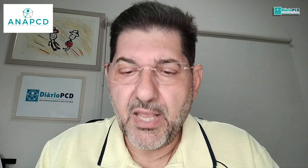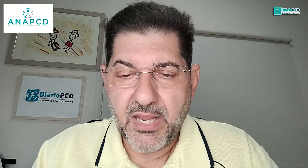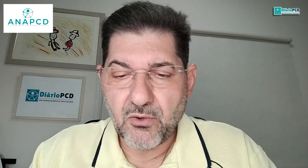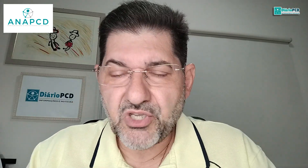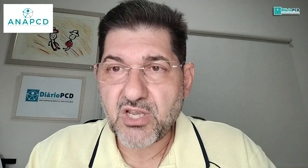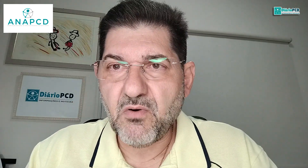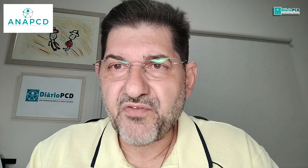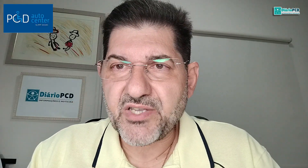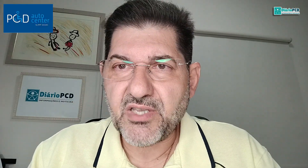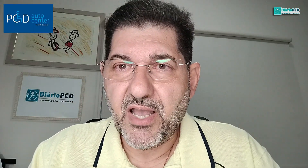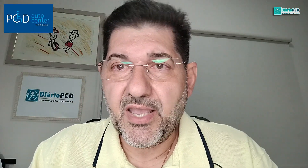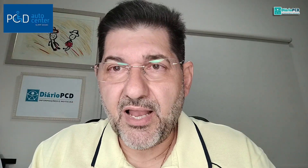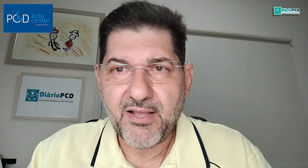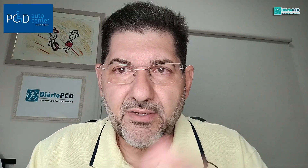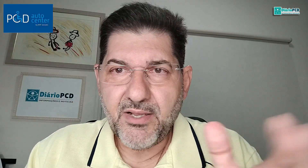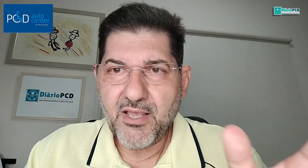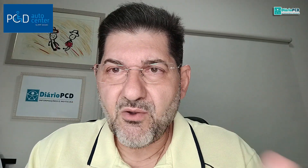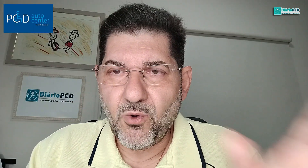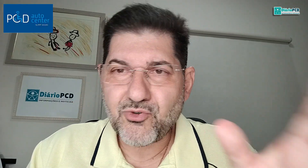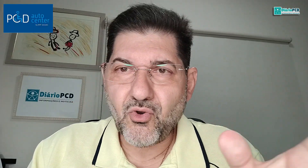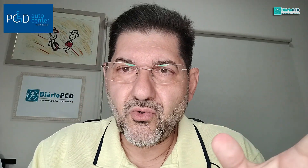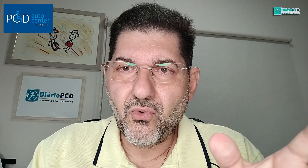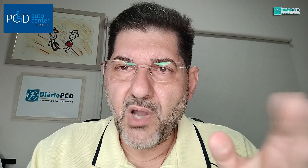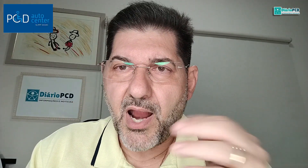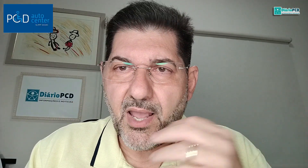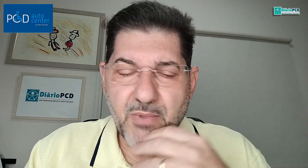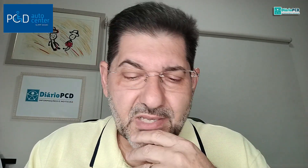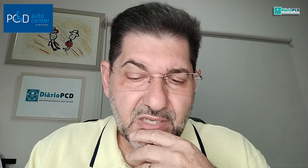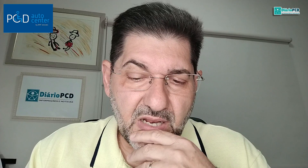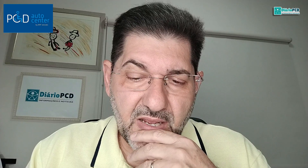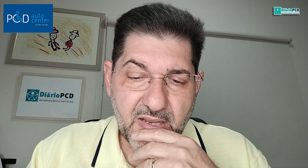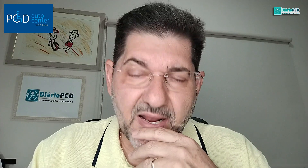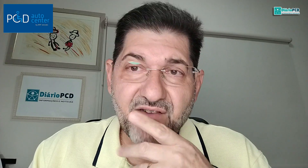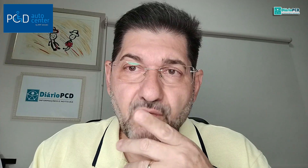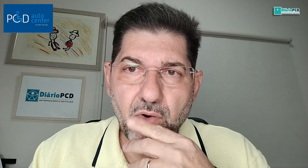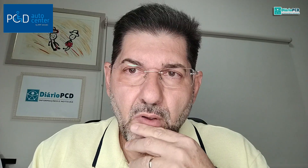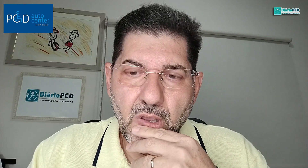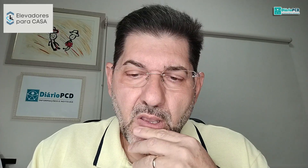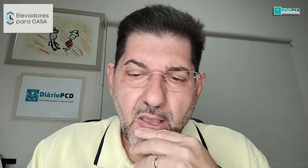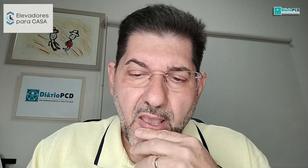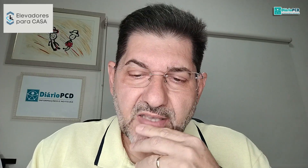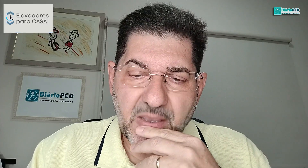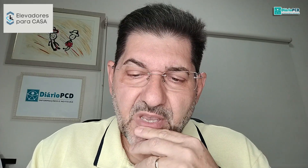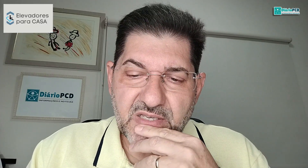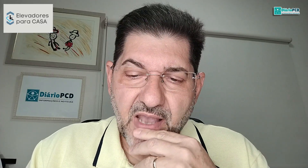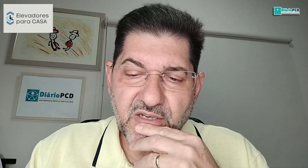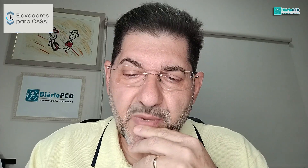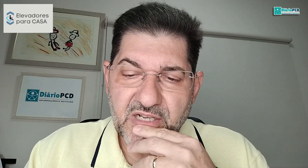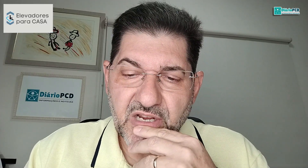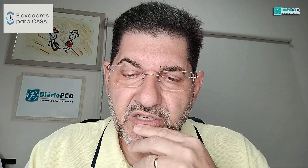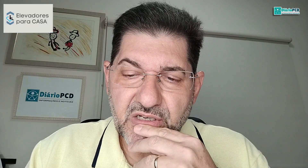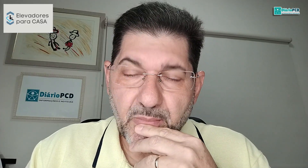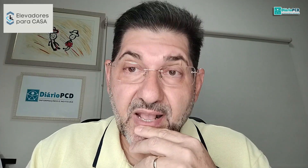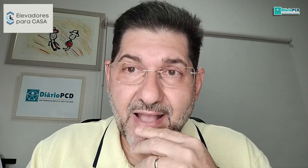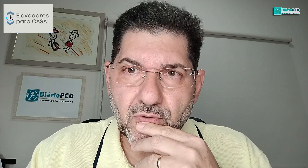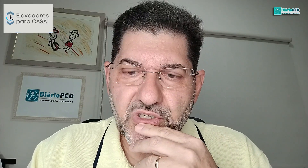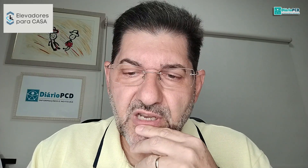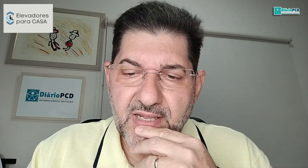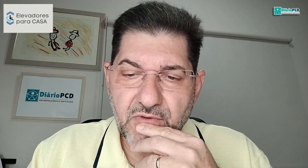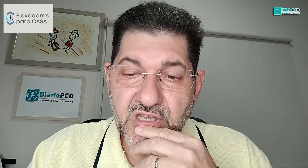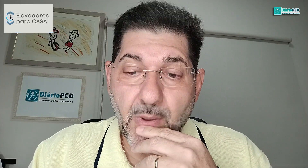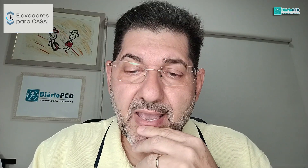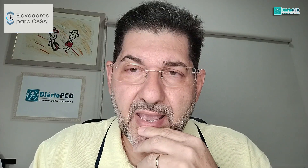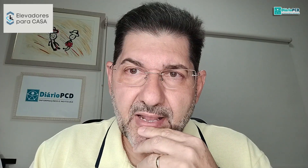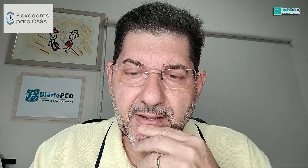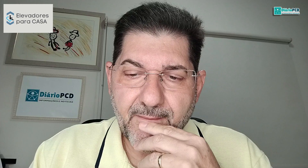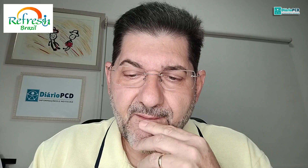Acabou a bateria, não sei o que eu vou fazer. Aí ela encostou num lugar lá em Brasília e gravou essa mensagem pra gente. Obrigado,